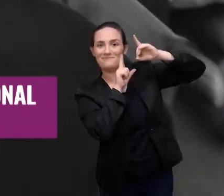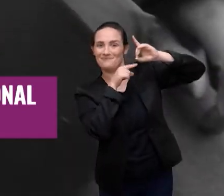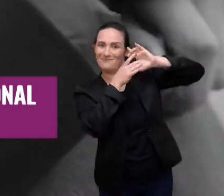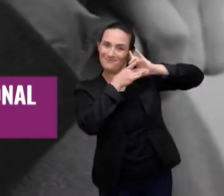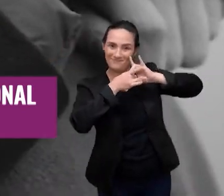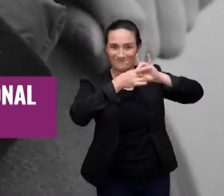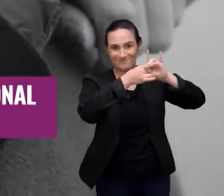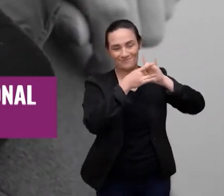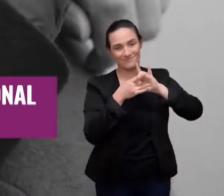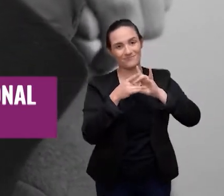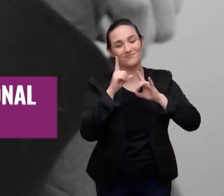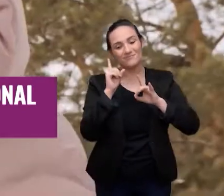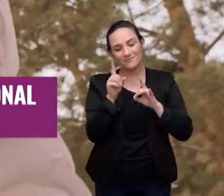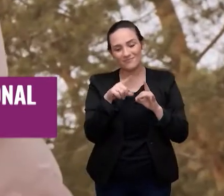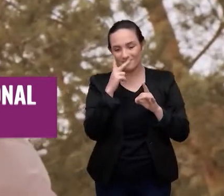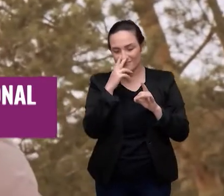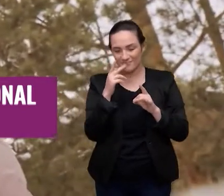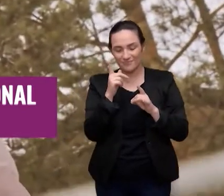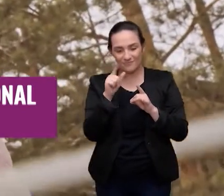os seres.